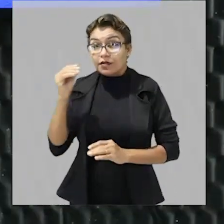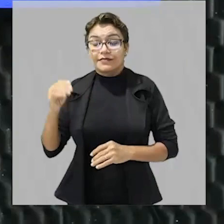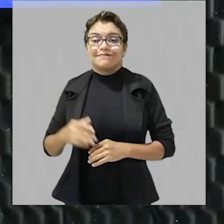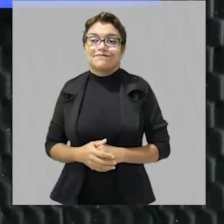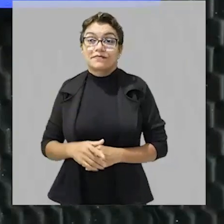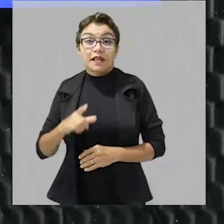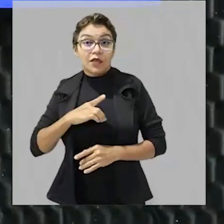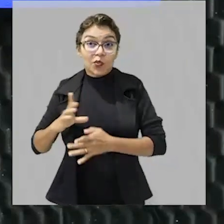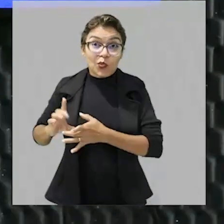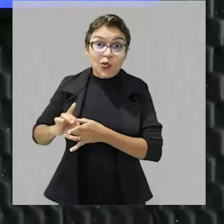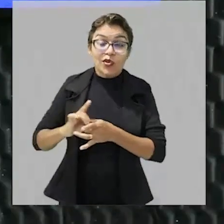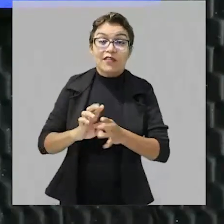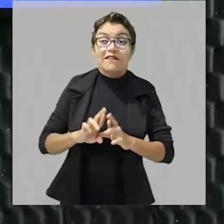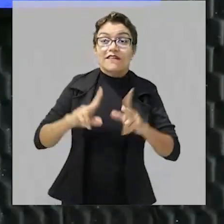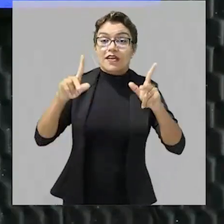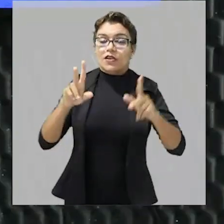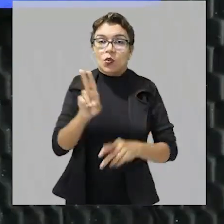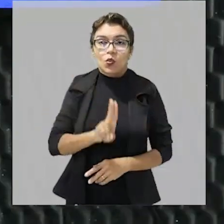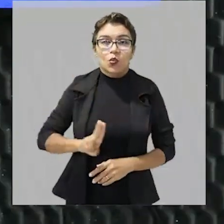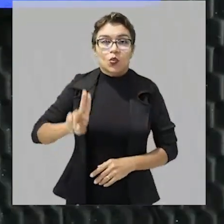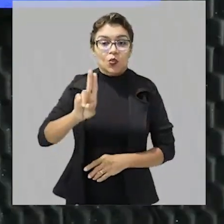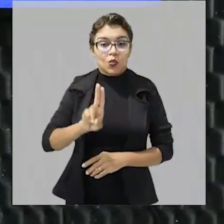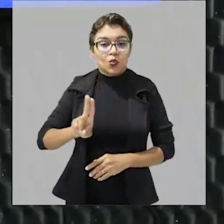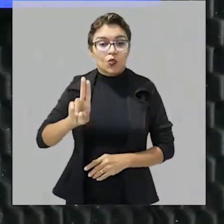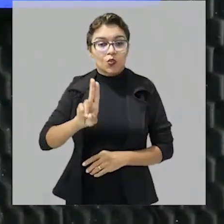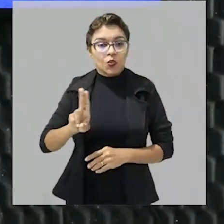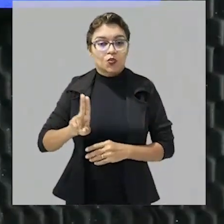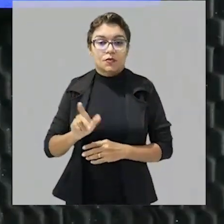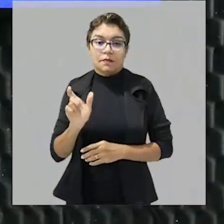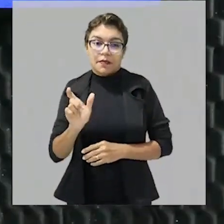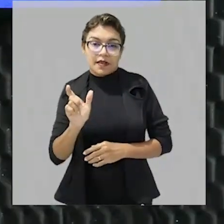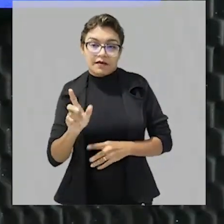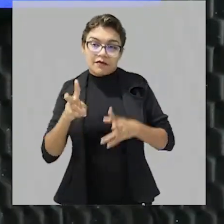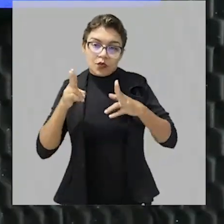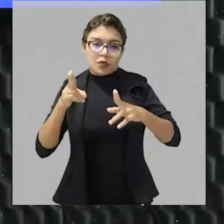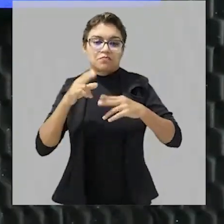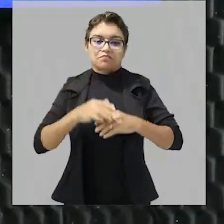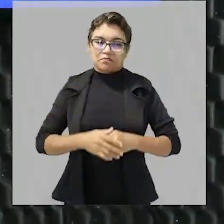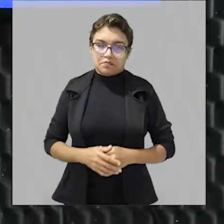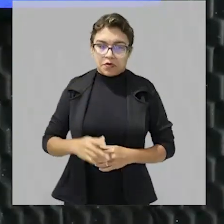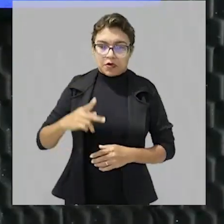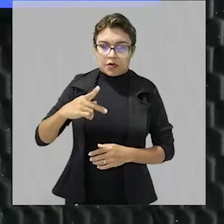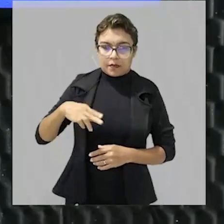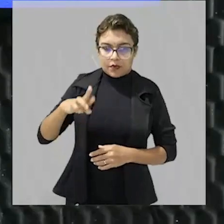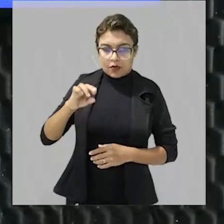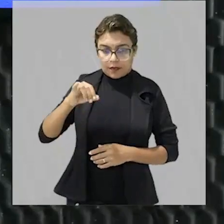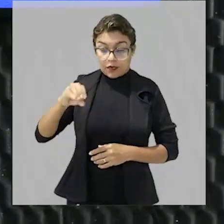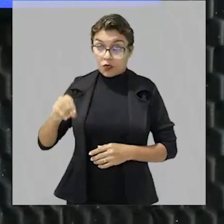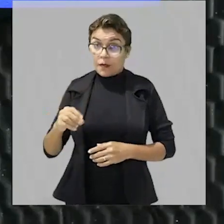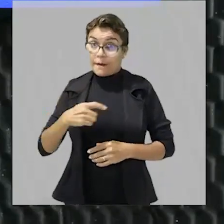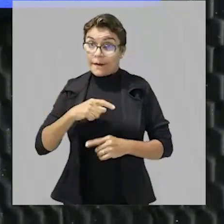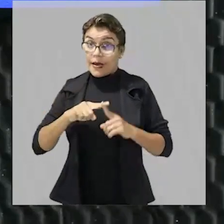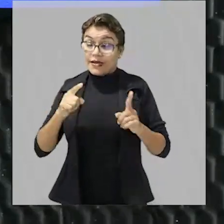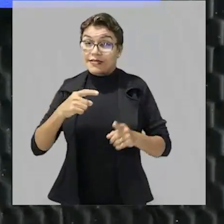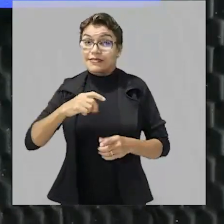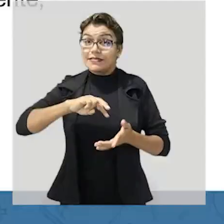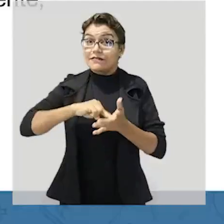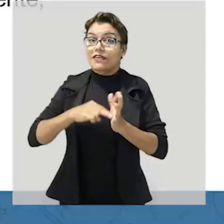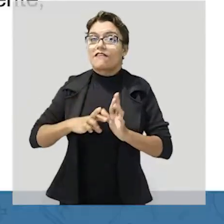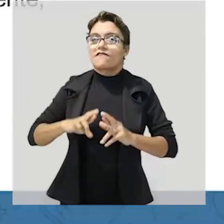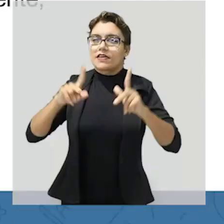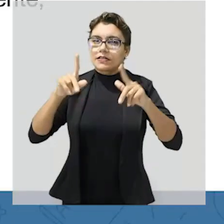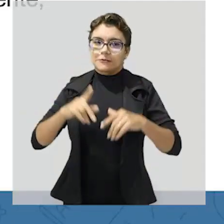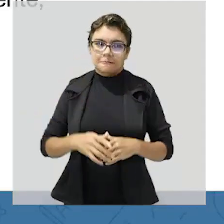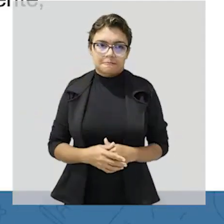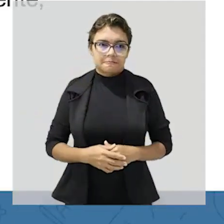estilo particular, um estilo que é só da Vera. 2. A Lena já viu esse filme